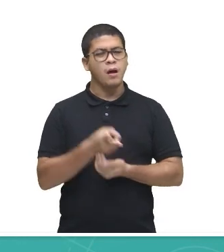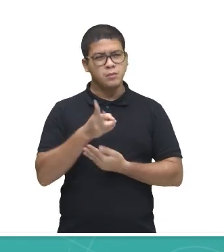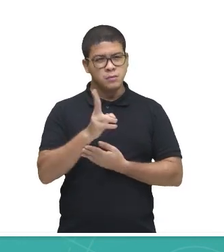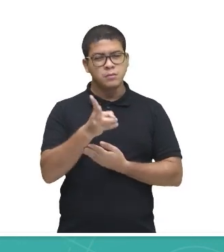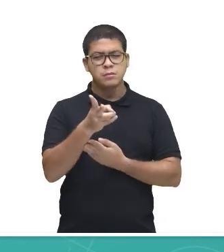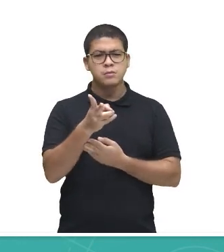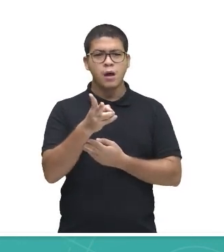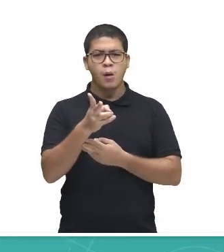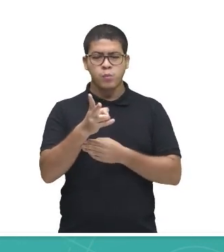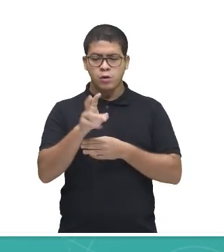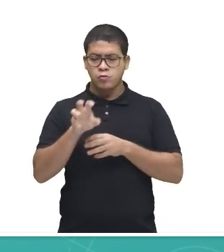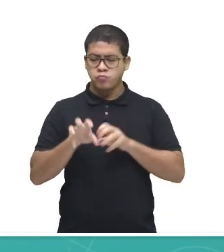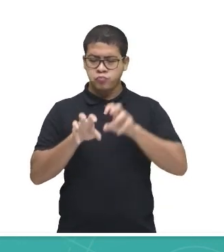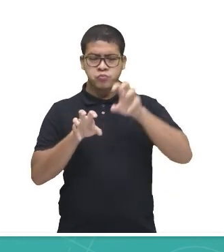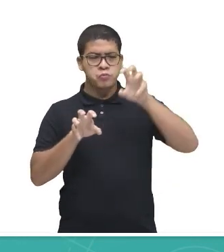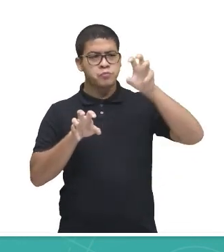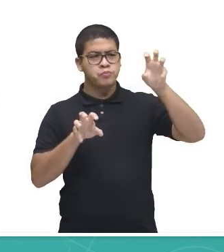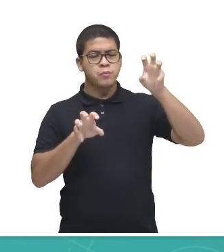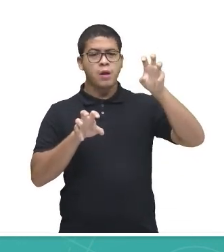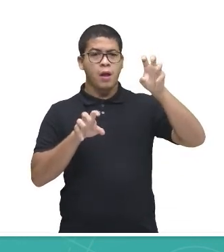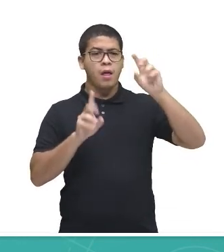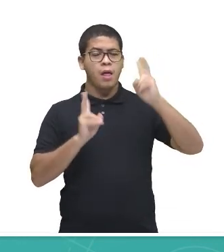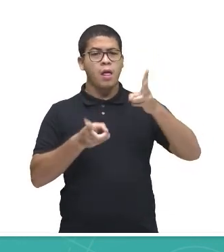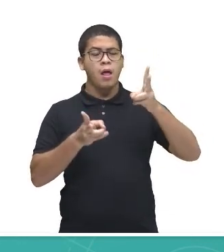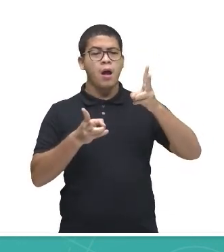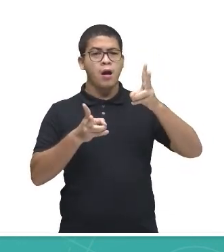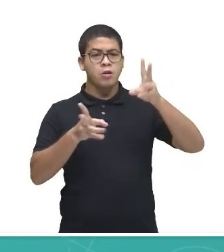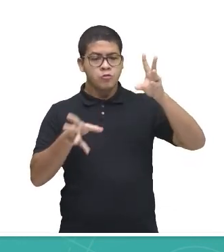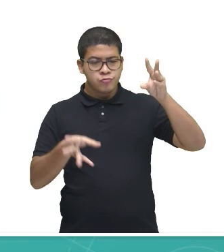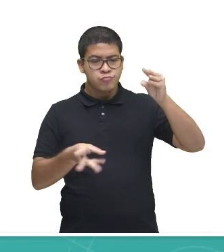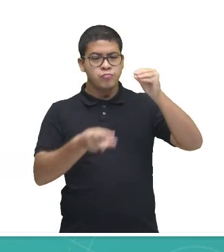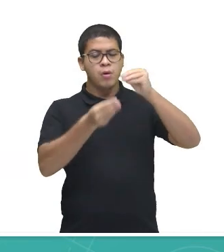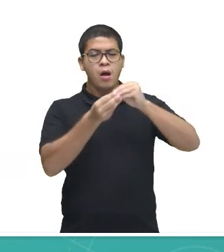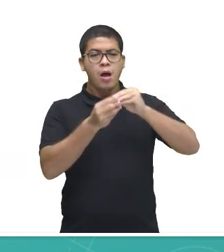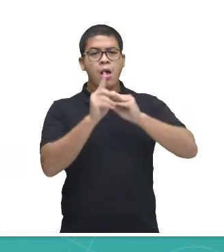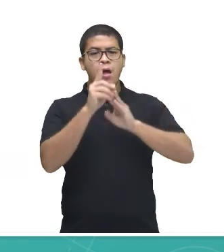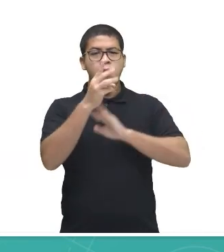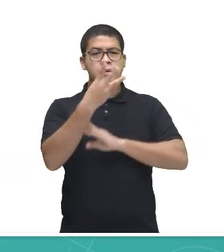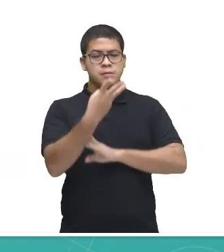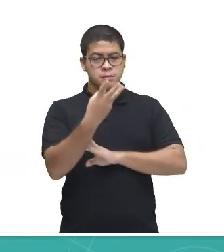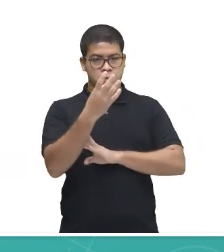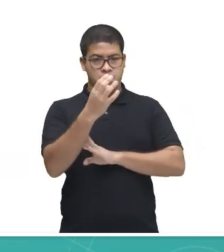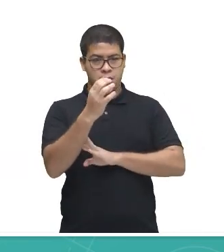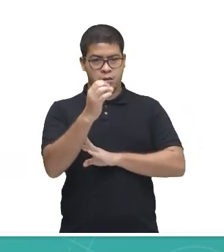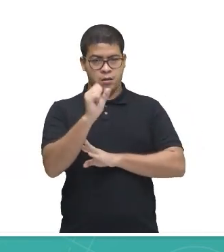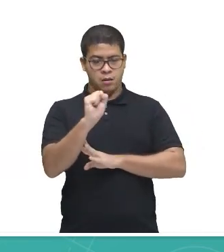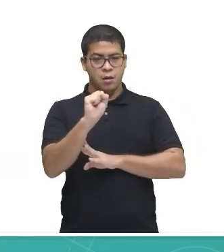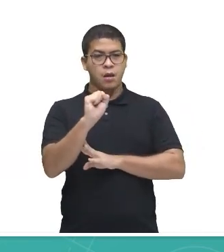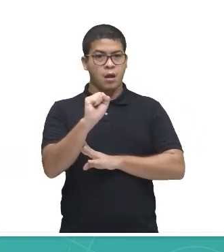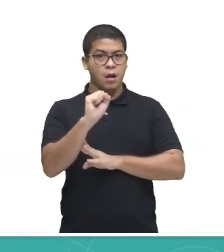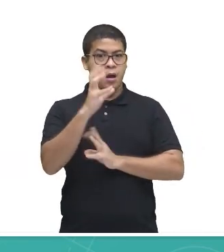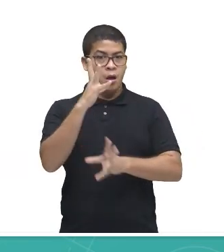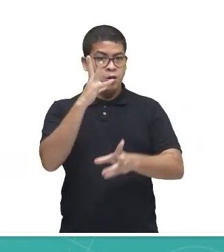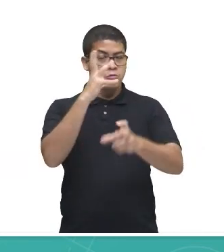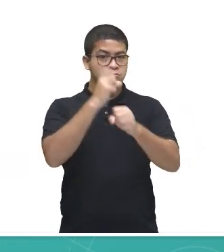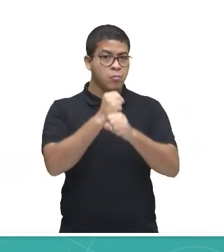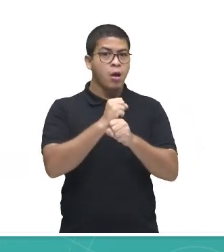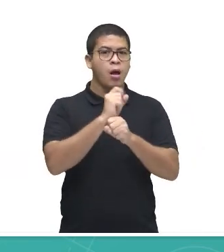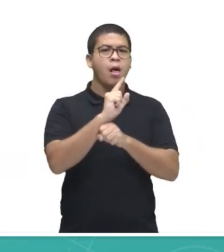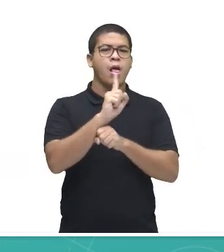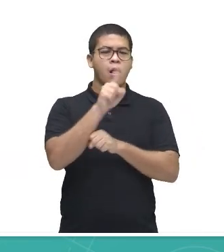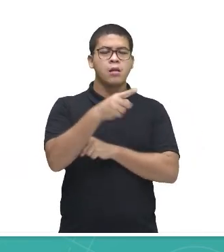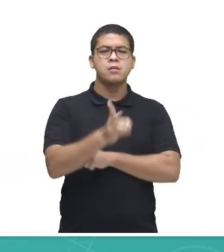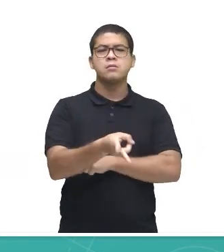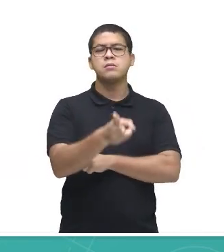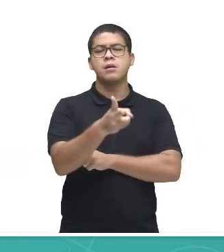ângulos vizinhos têm a sua soma igual a 180 graus. Belezinha? Voltando aqui para a